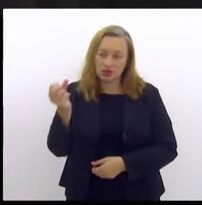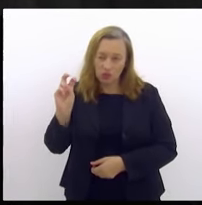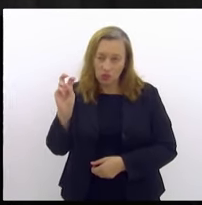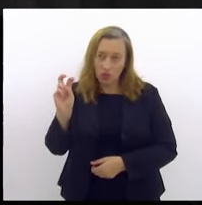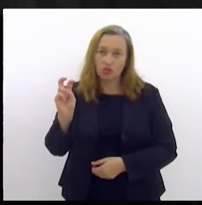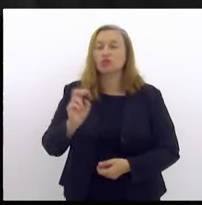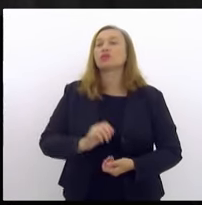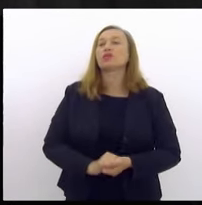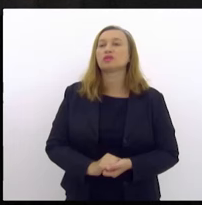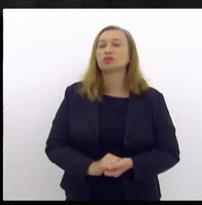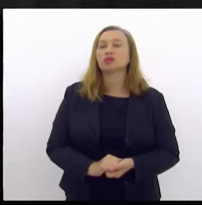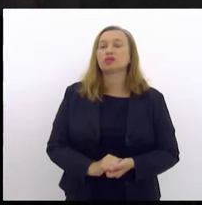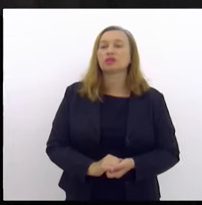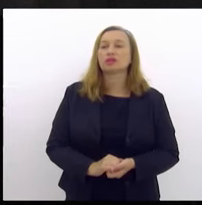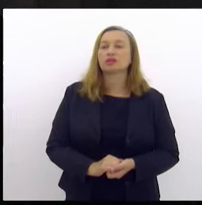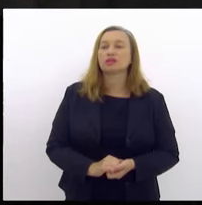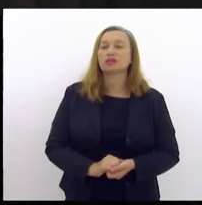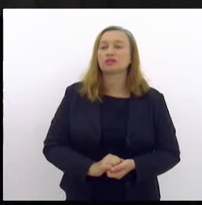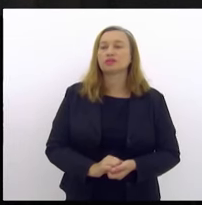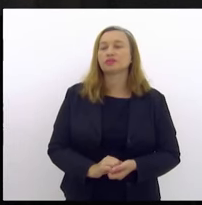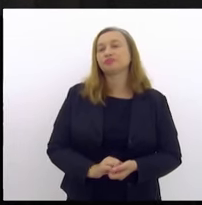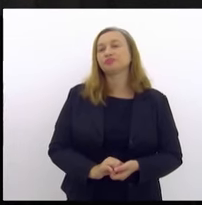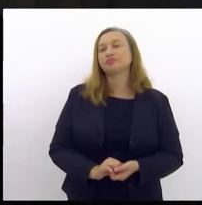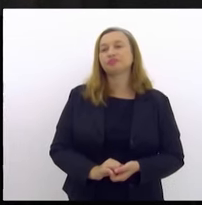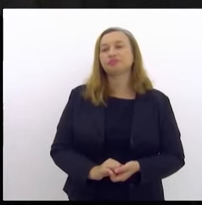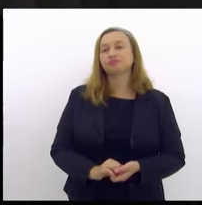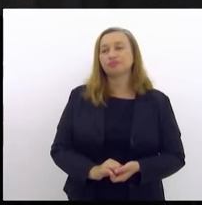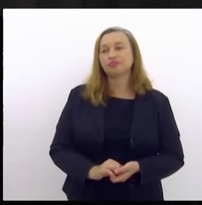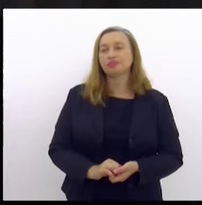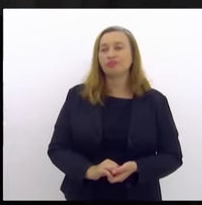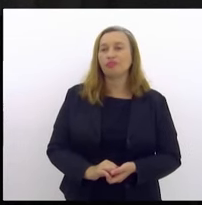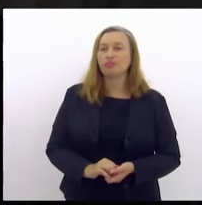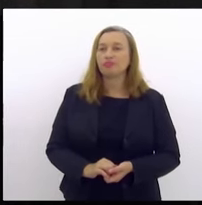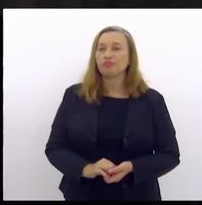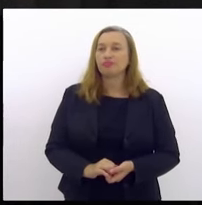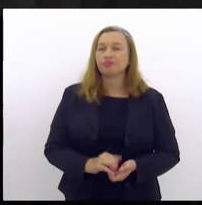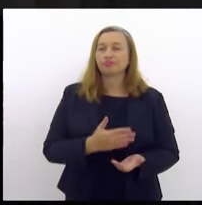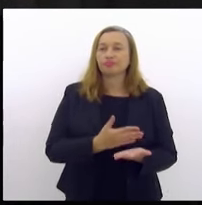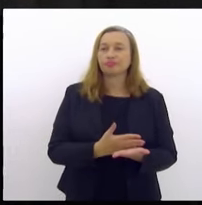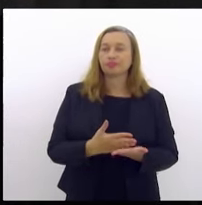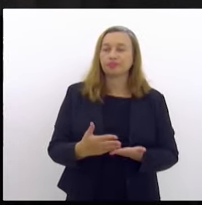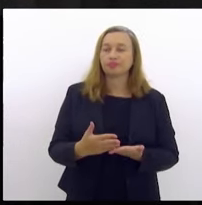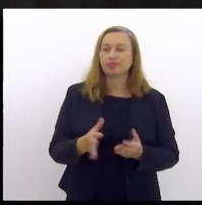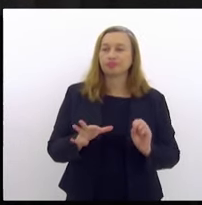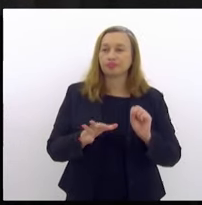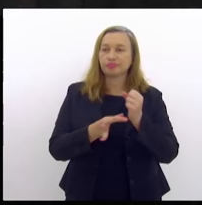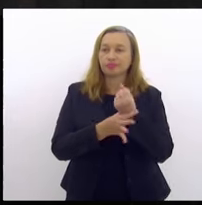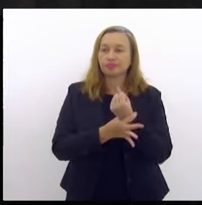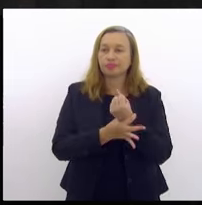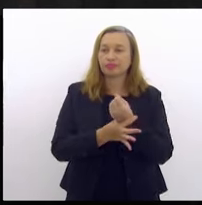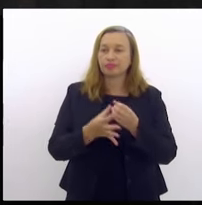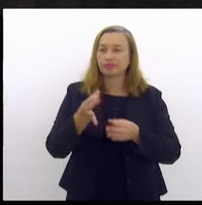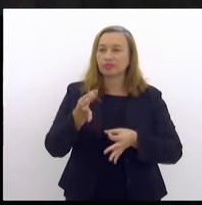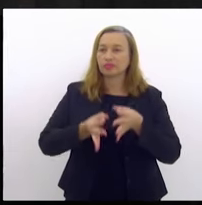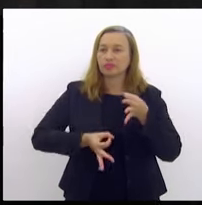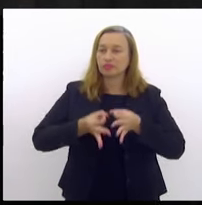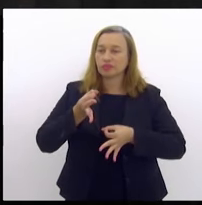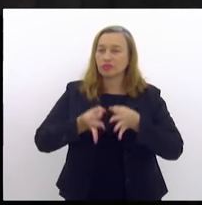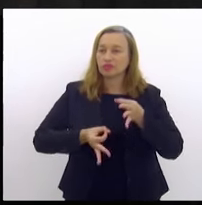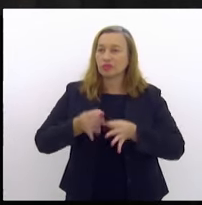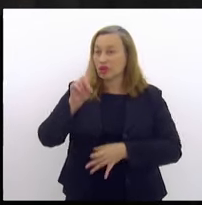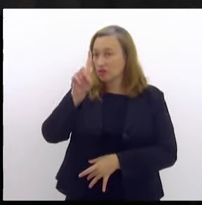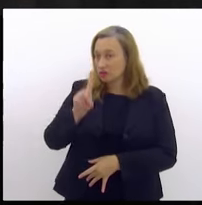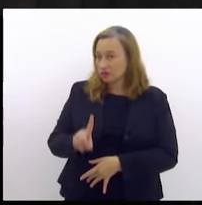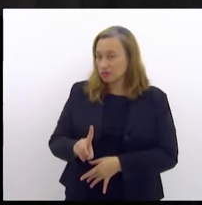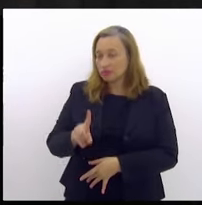1975, desde a fusão, o princípio da segurança jurídica é um